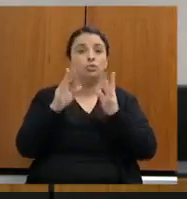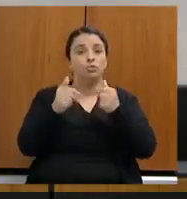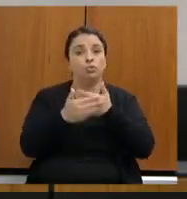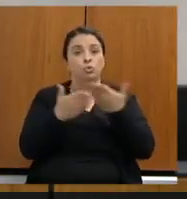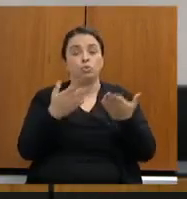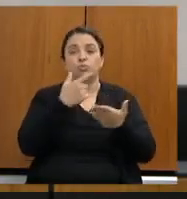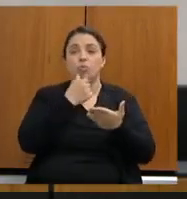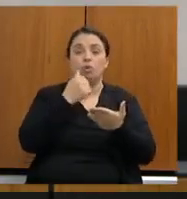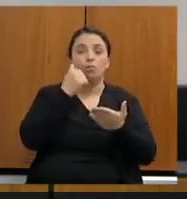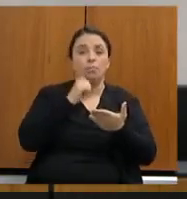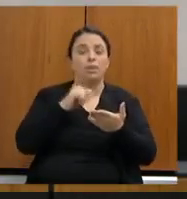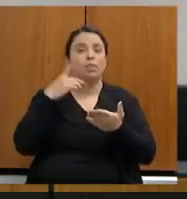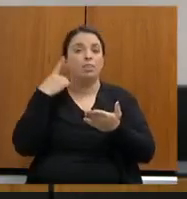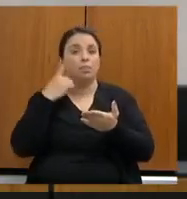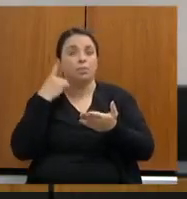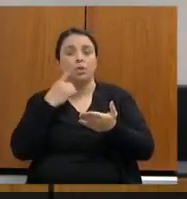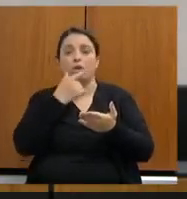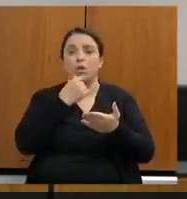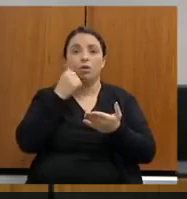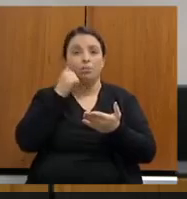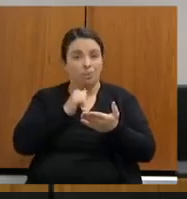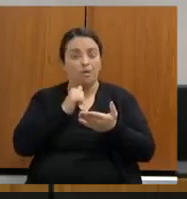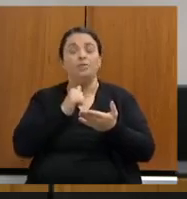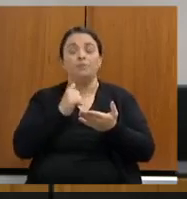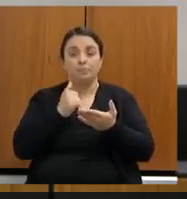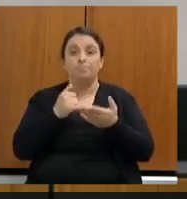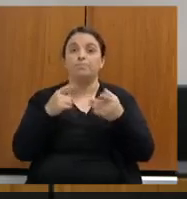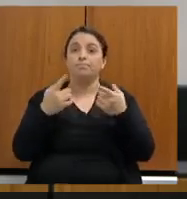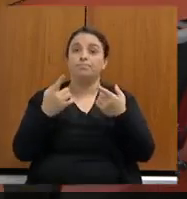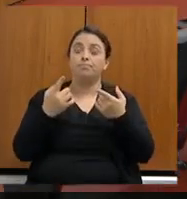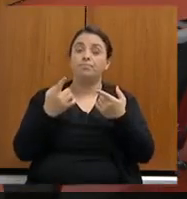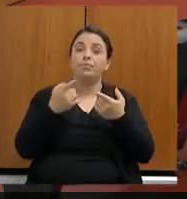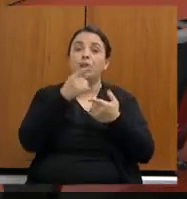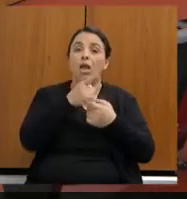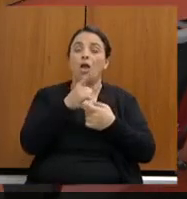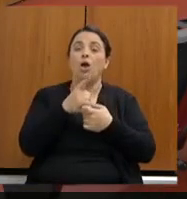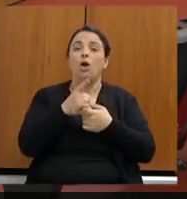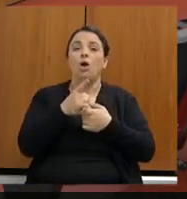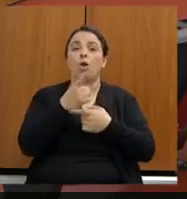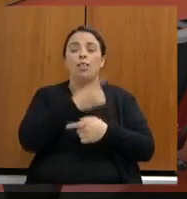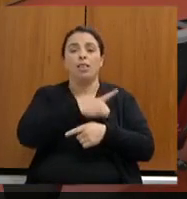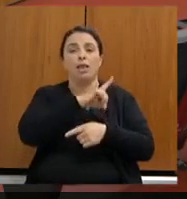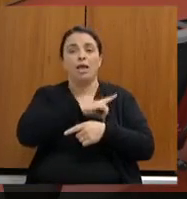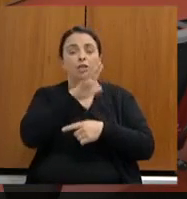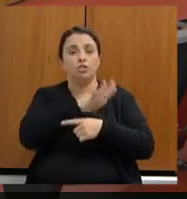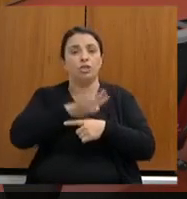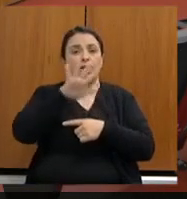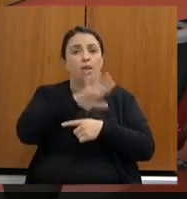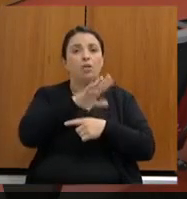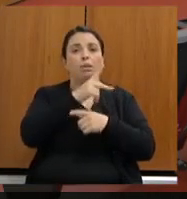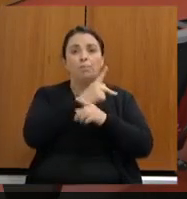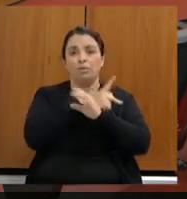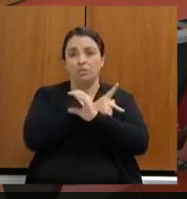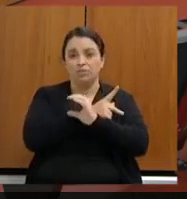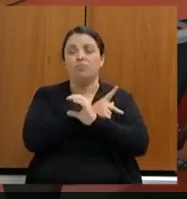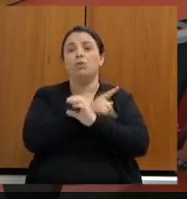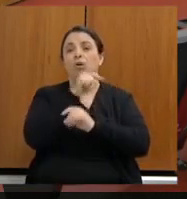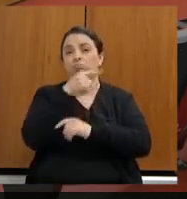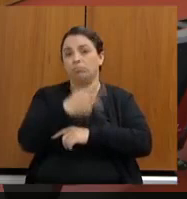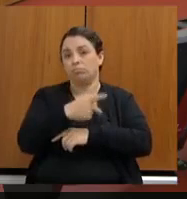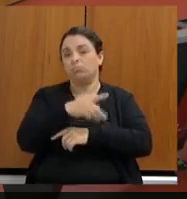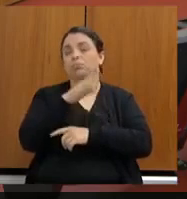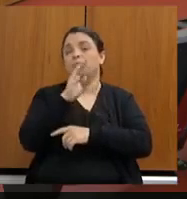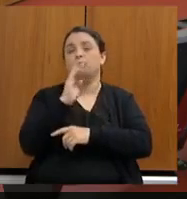e todas as senhoras e senhores deputados também ao delegado G o civil estado de Minas Gerais é legal Joaquim